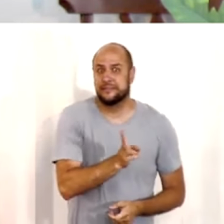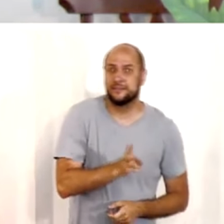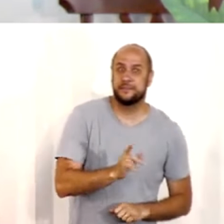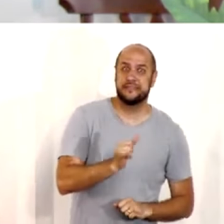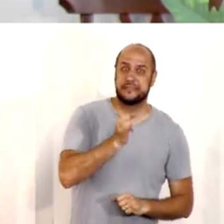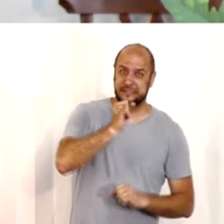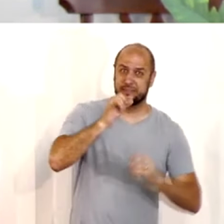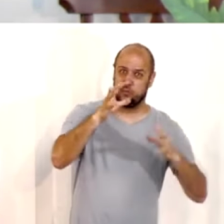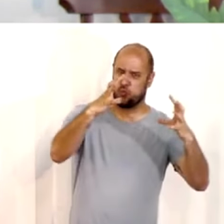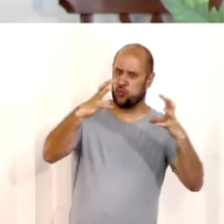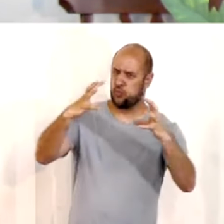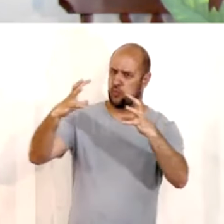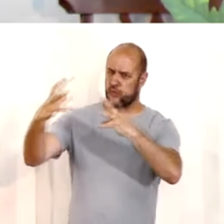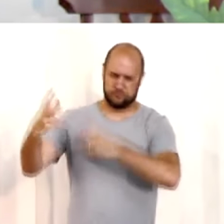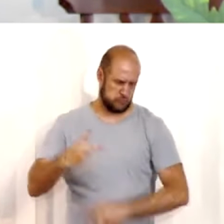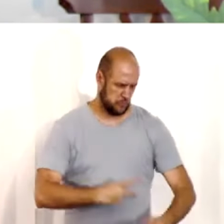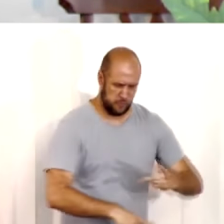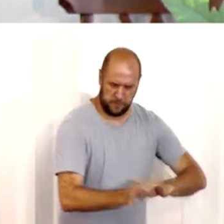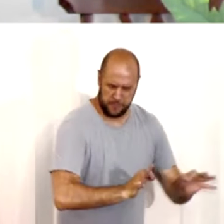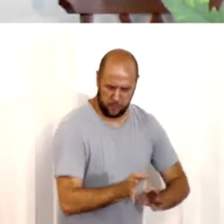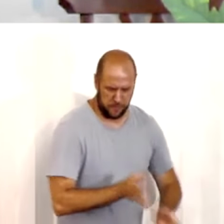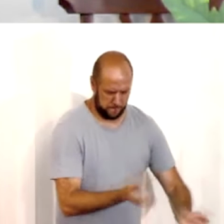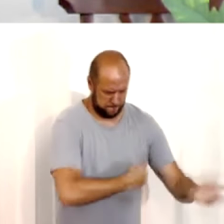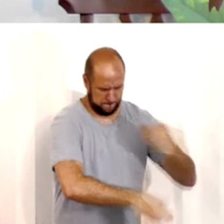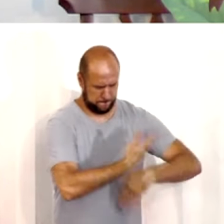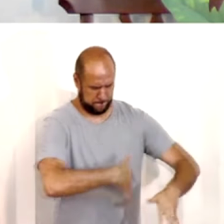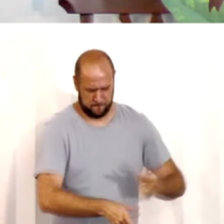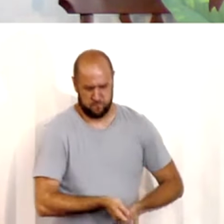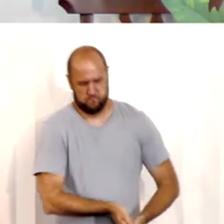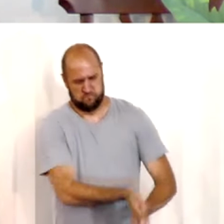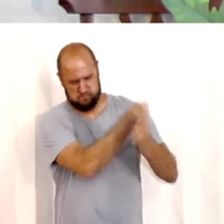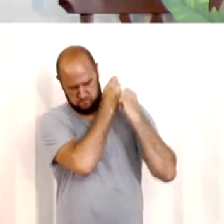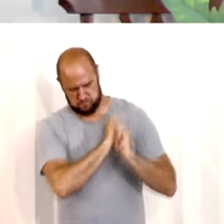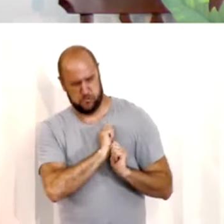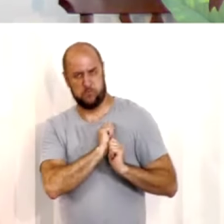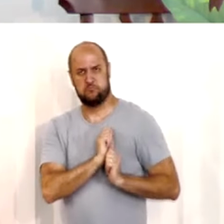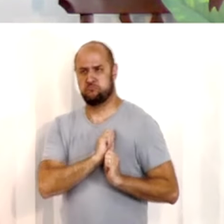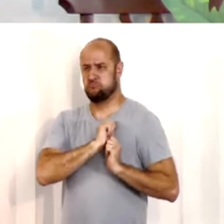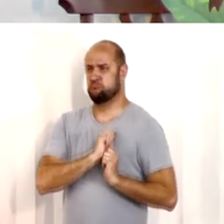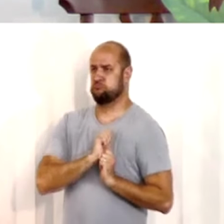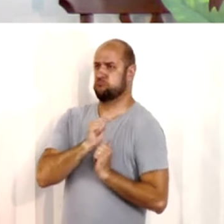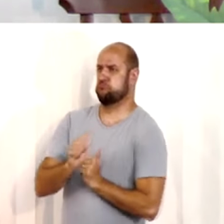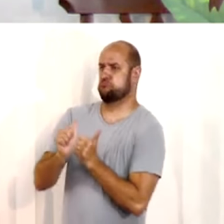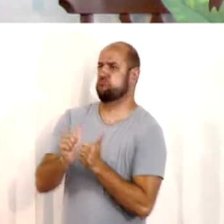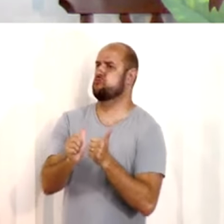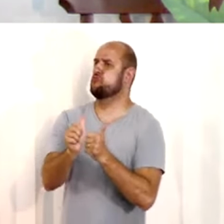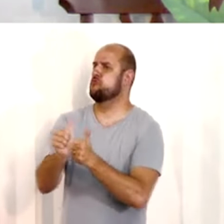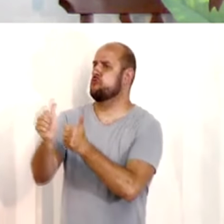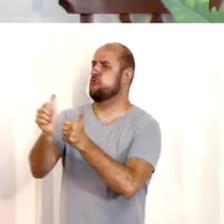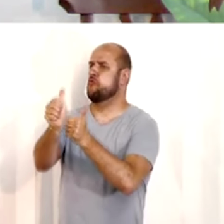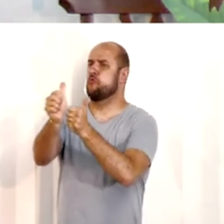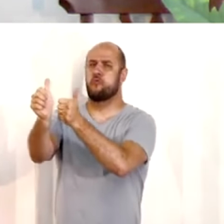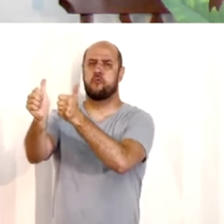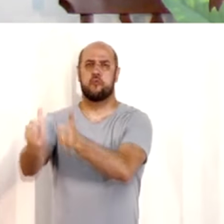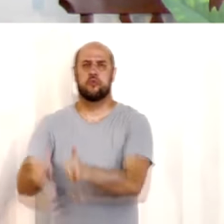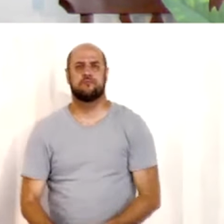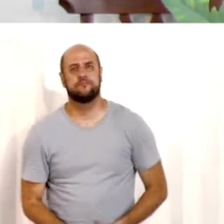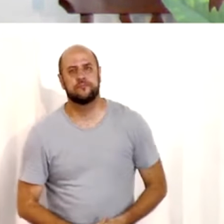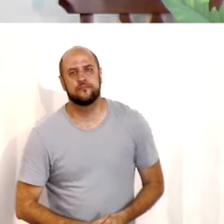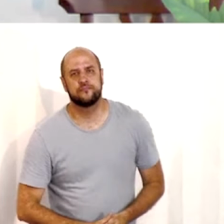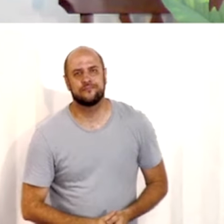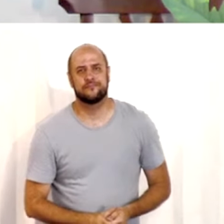os seus apetrechos, as suas roupas, o que tinha de fazer, as pessoas, e vamos em frente, porque a nuvem se